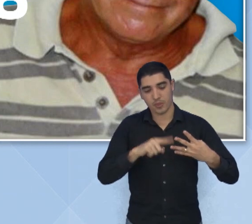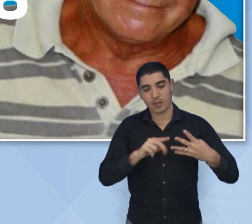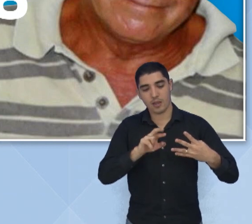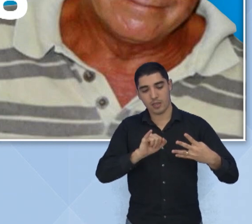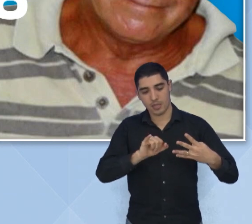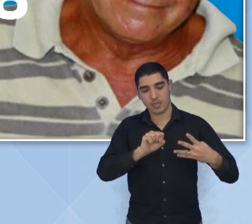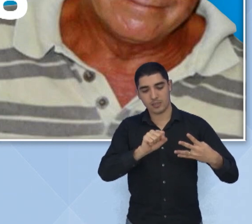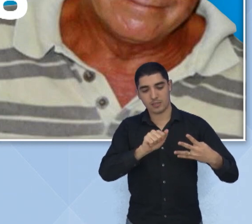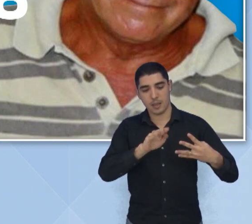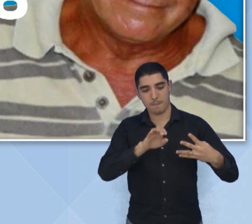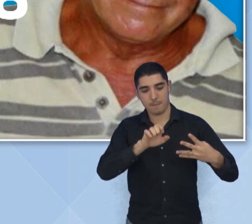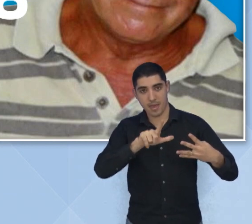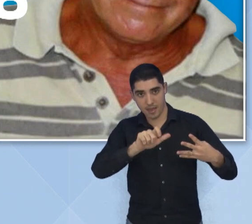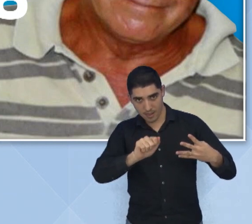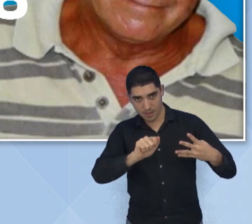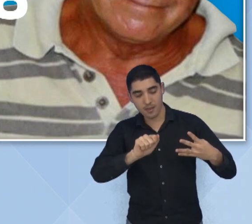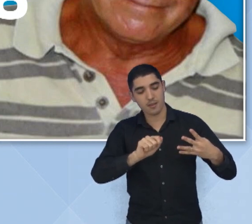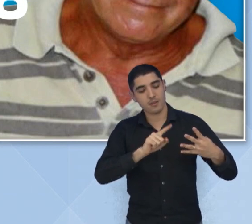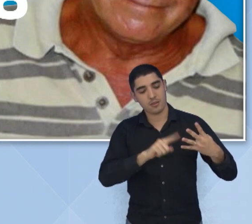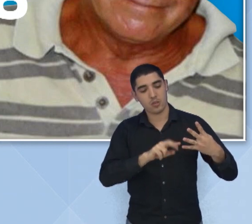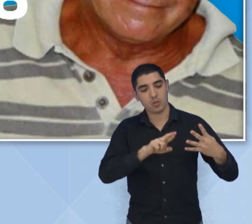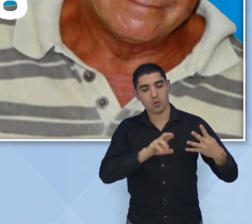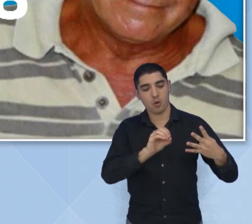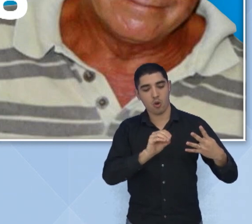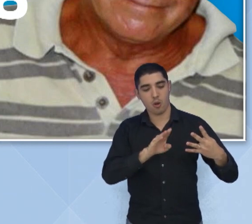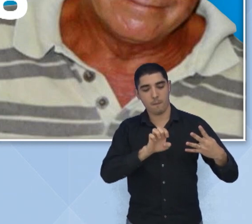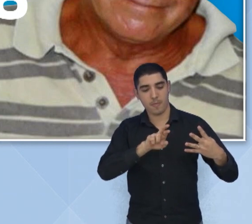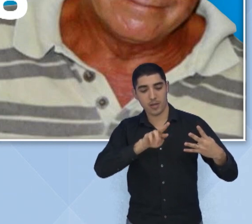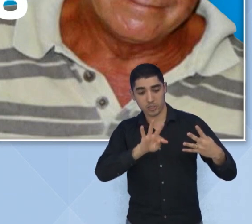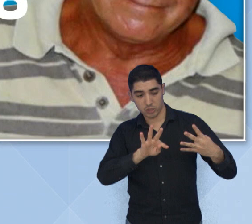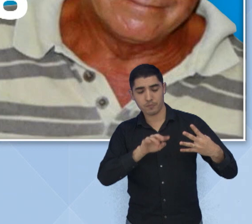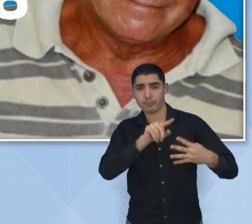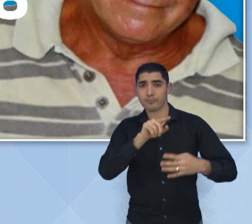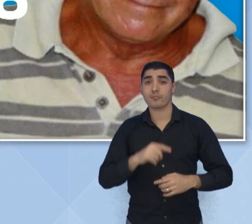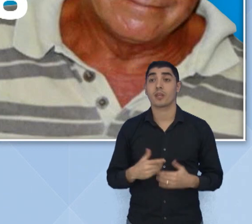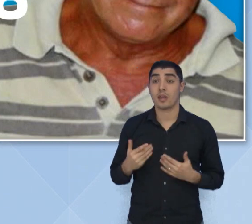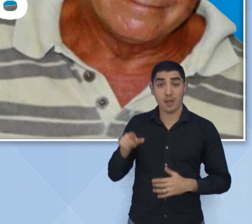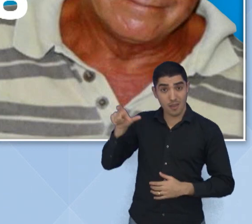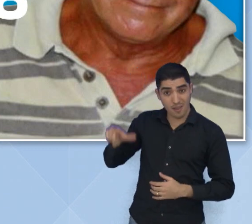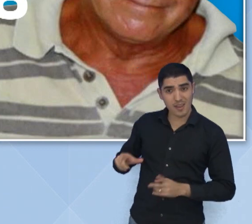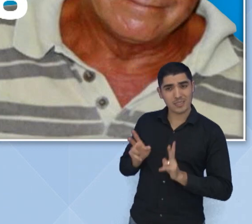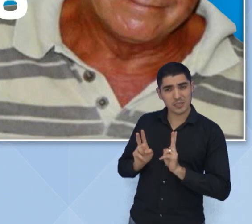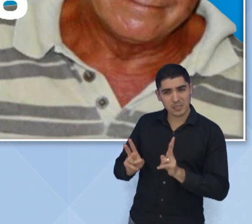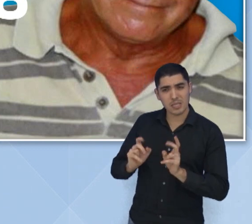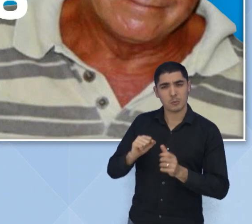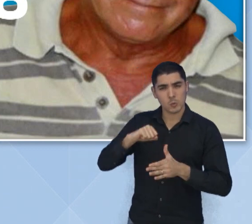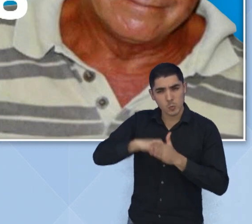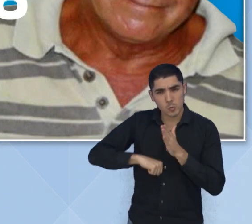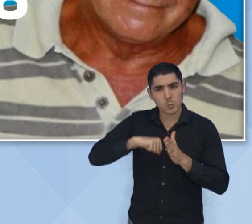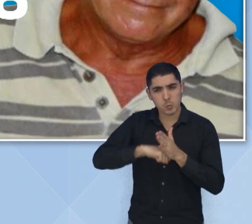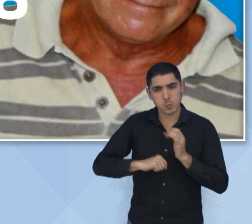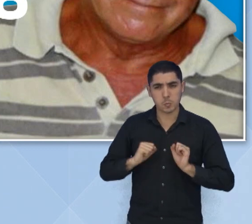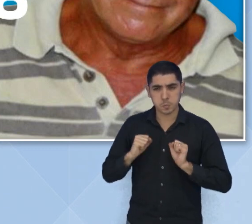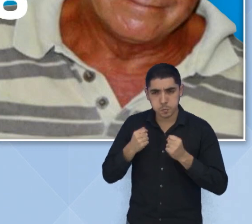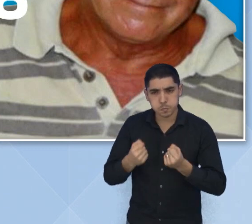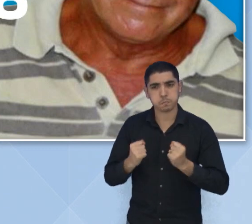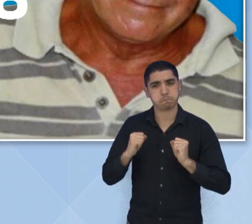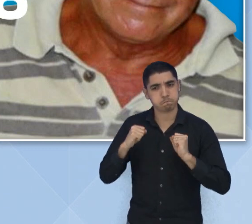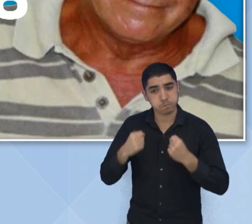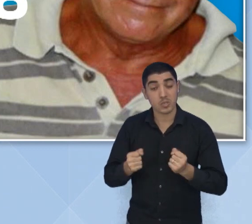Robert. Com muita luta, sempre mantendo a honestidade e passando isso para